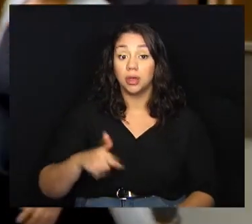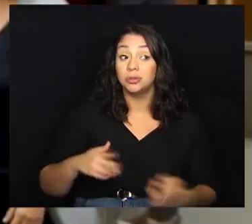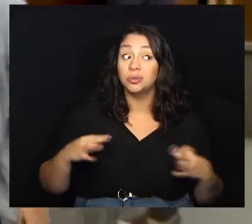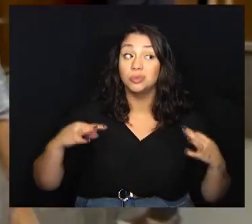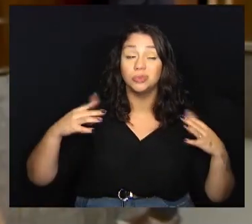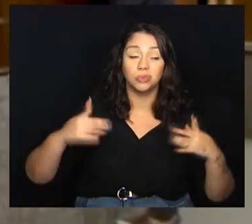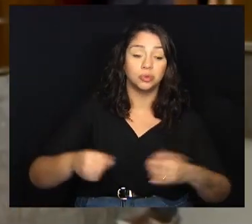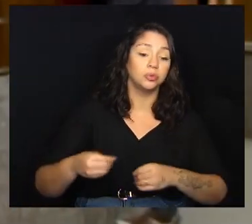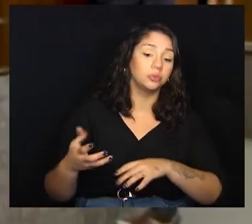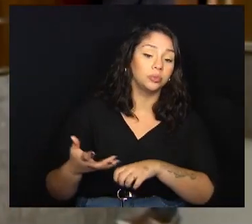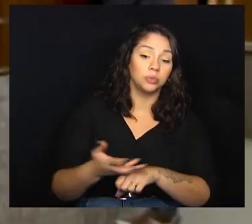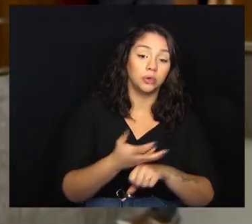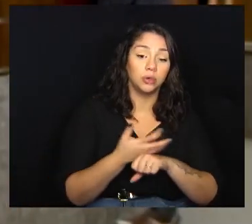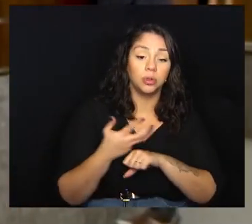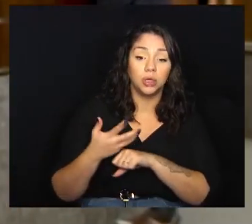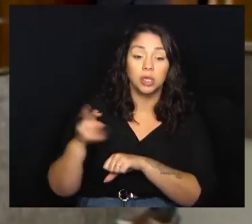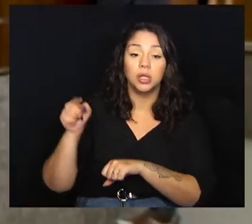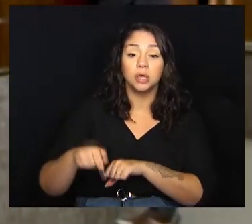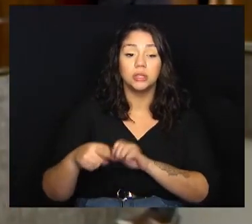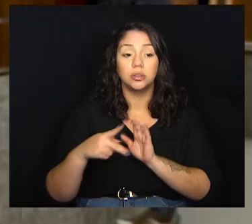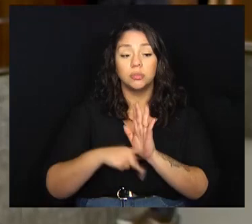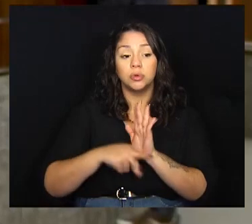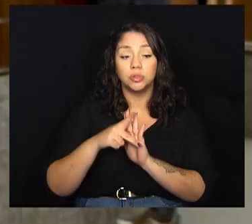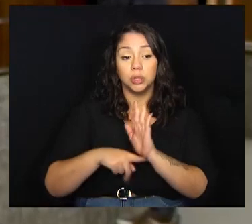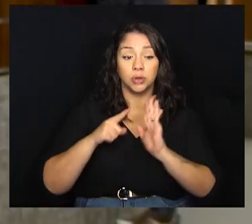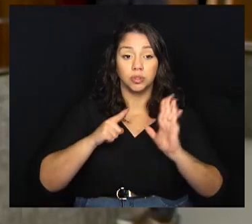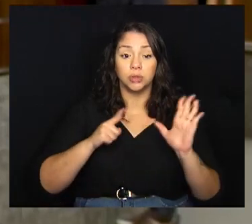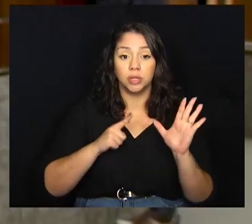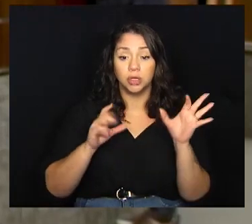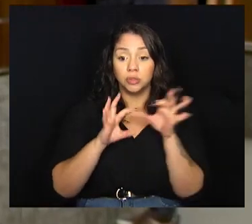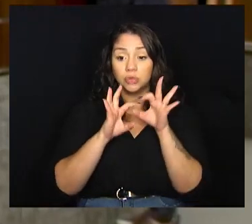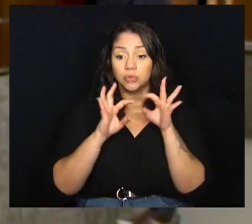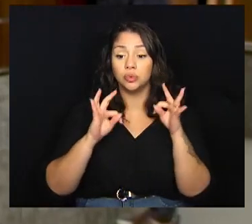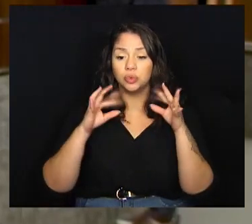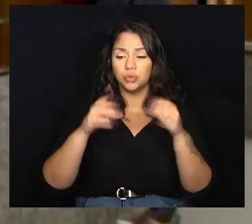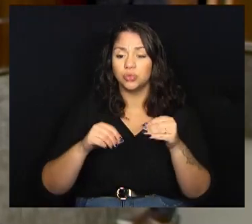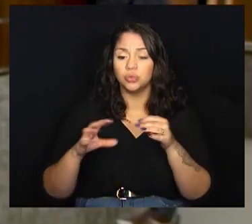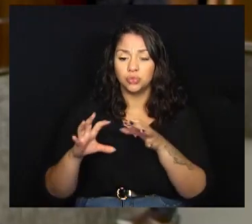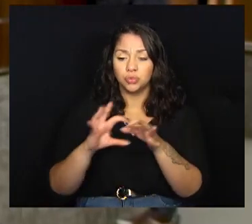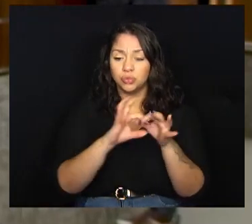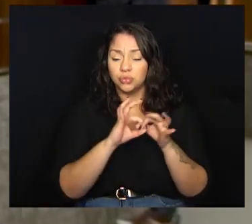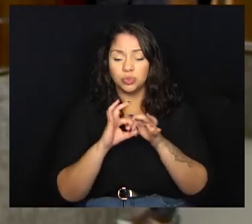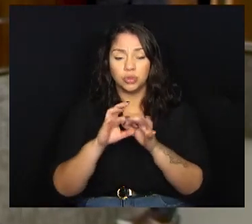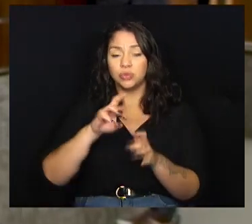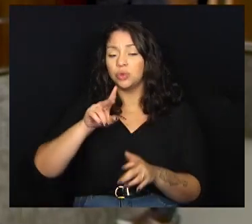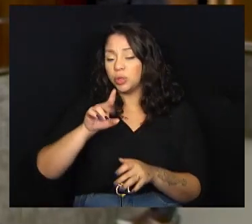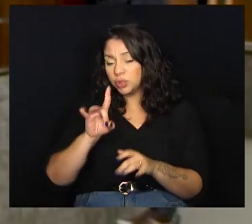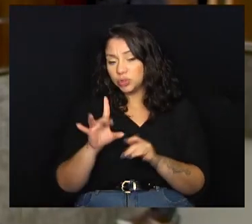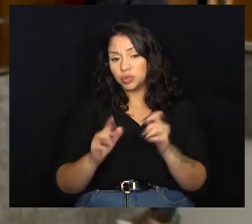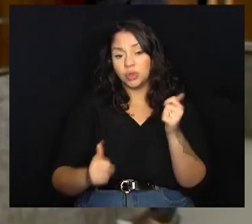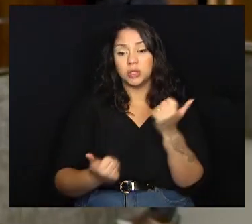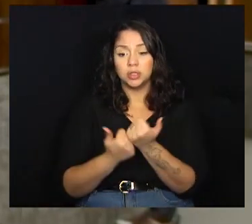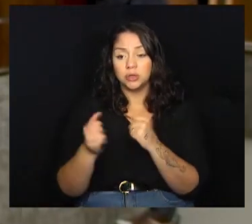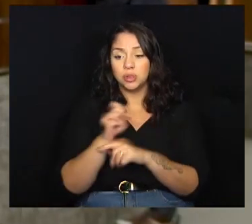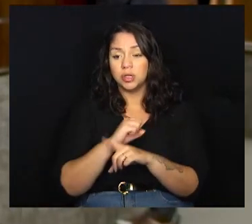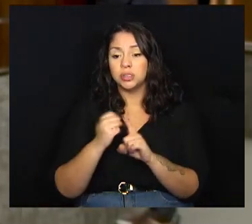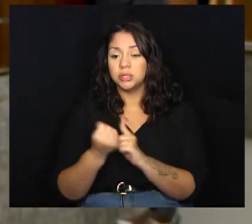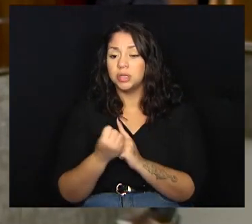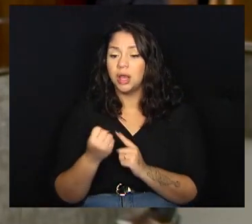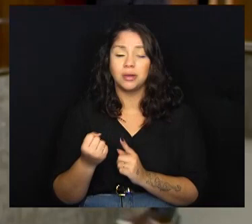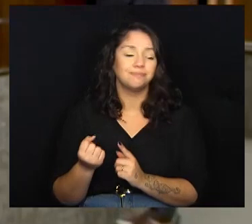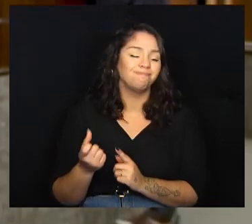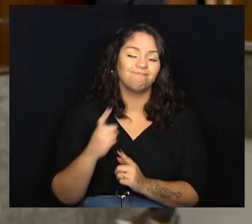esse projeto, ele acaba unindo todos esses, que não é só uma questão de assistência social. Só assistência social, ela vai